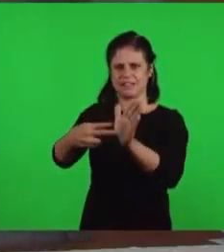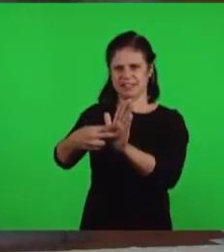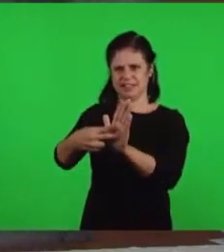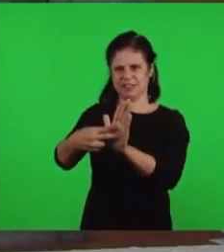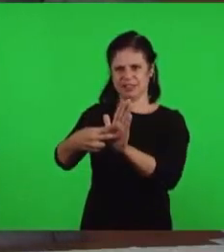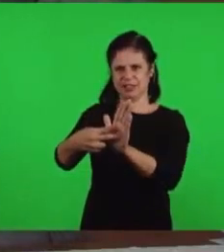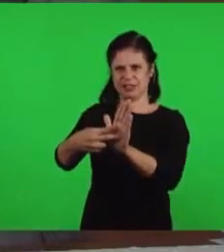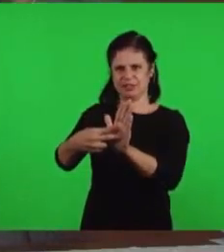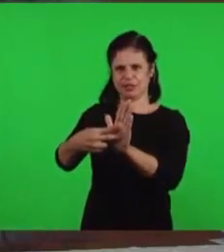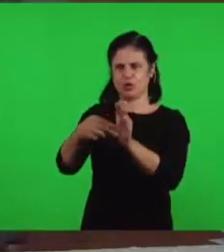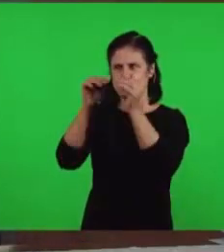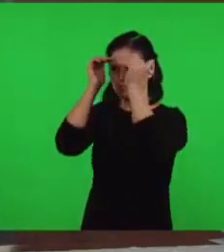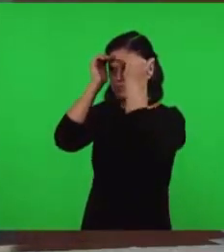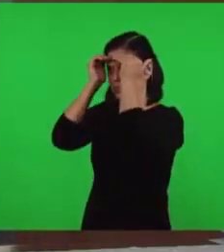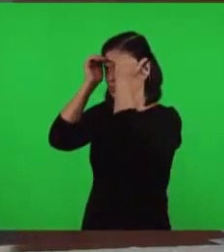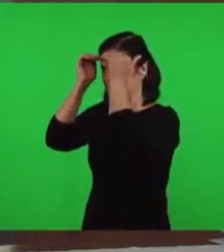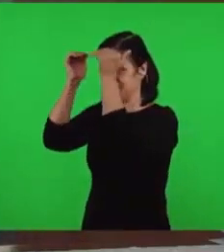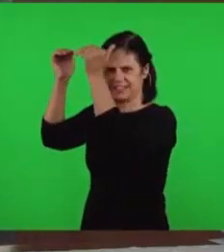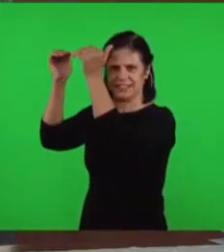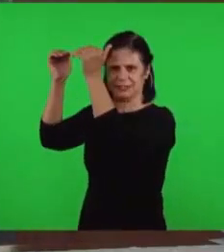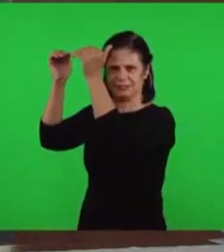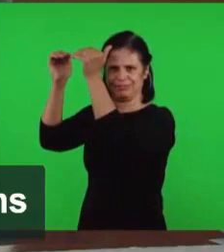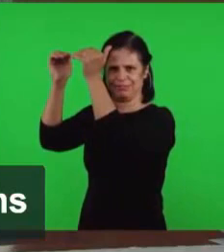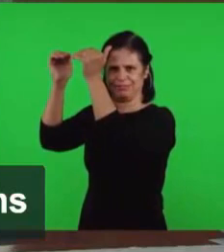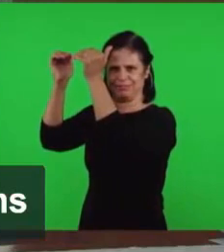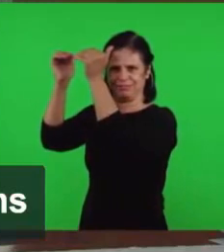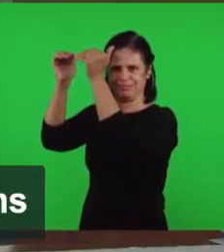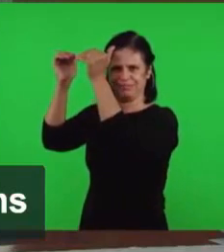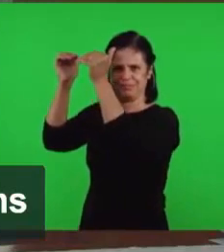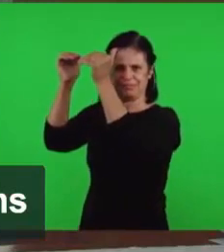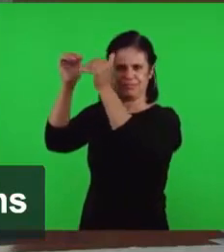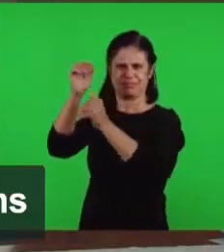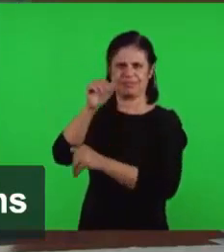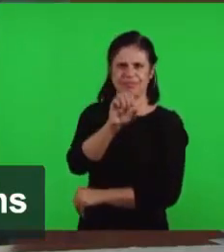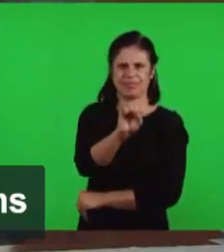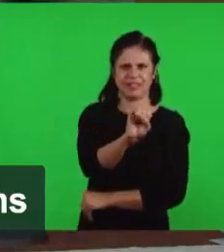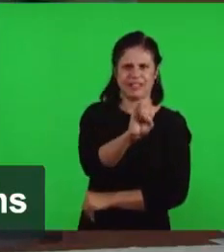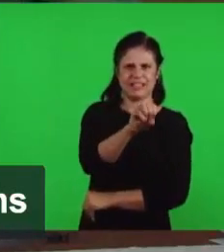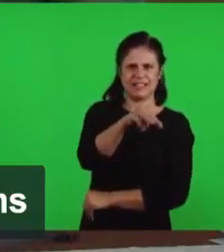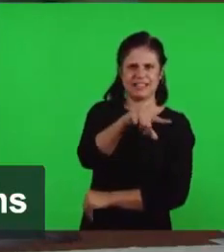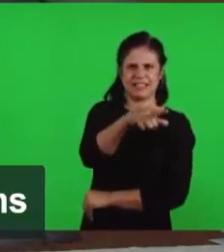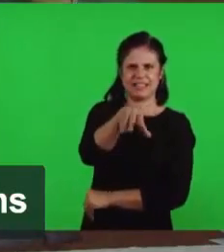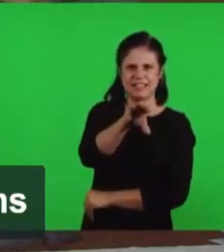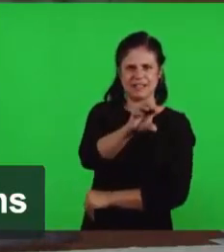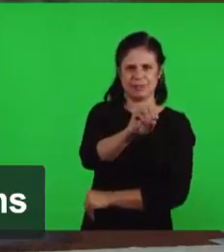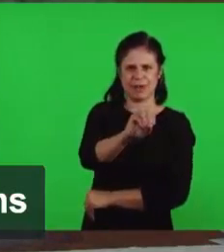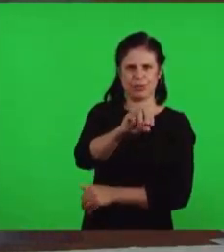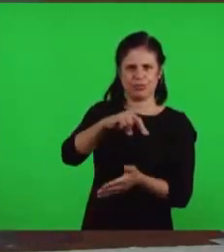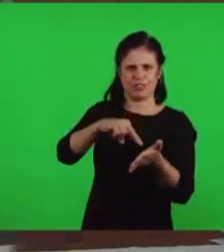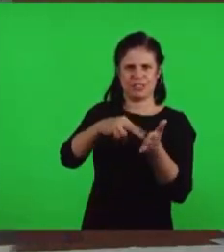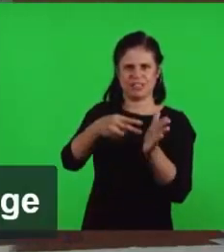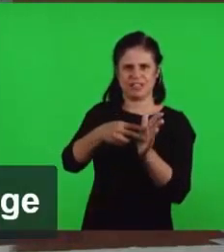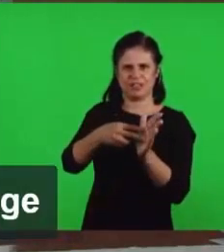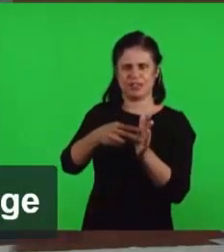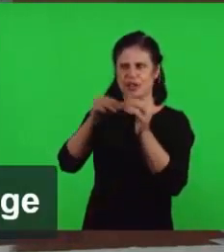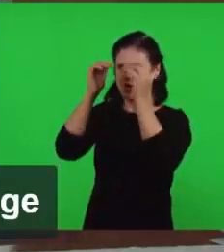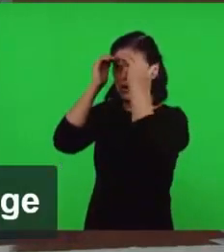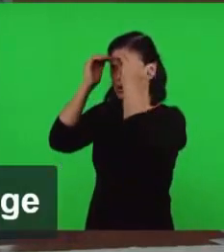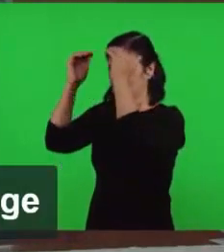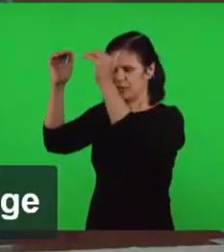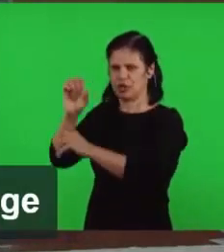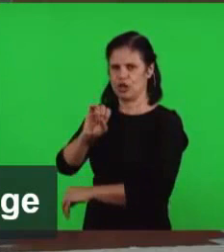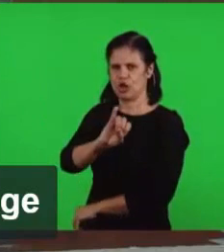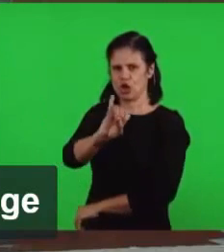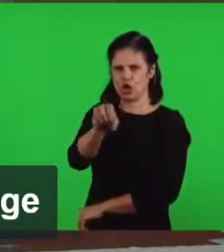dá ouvidos bar aquele que ouve Simão que chama ba aquele que ouve you